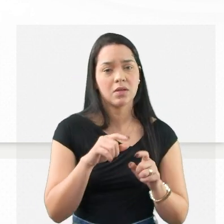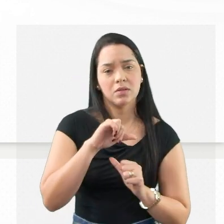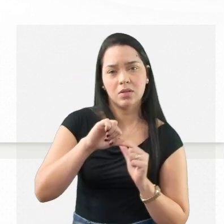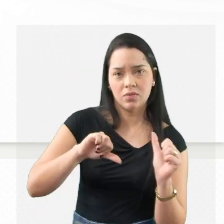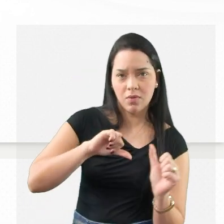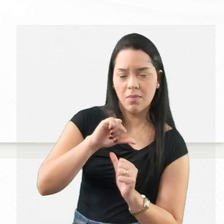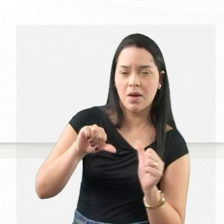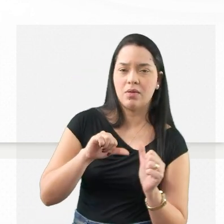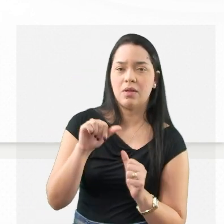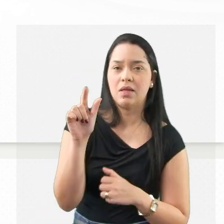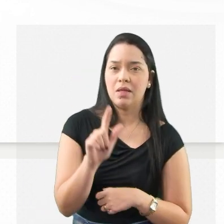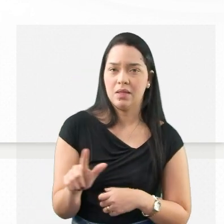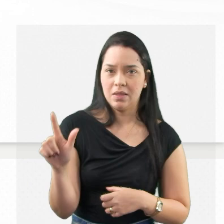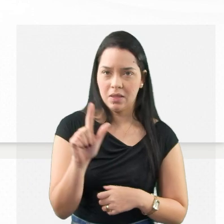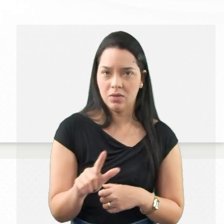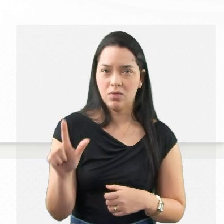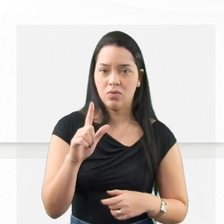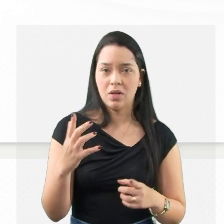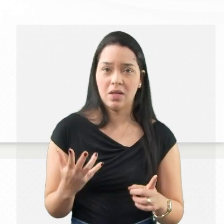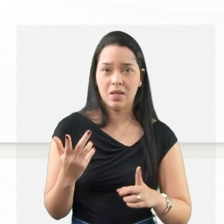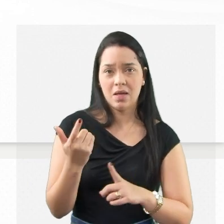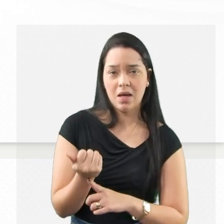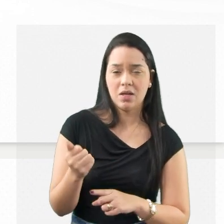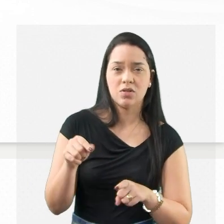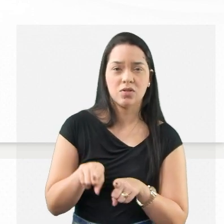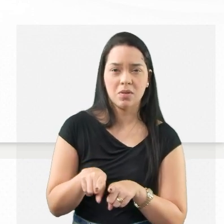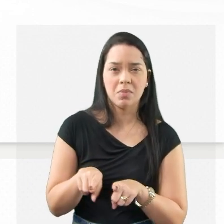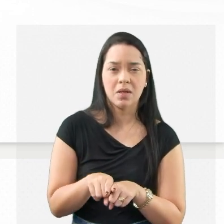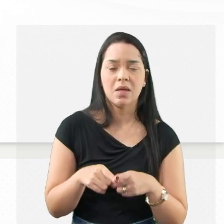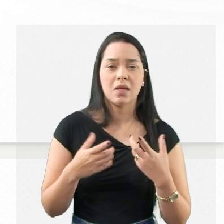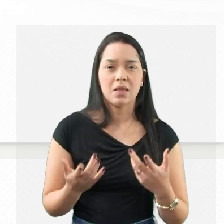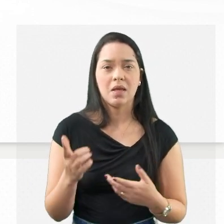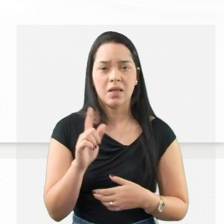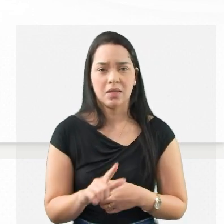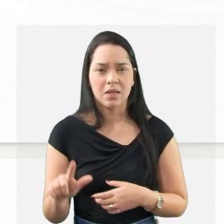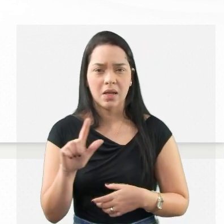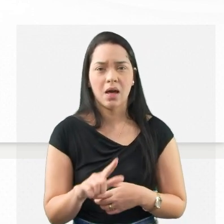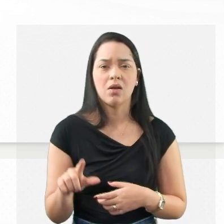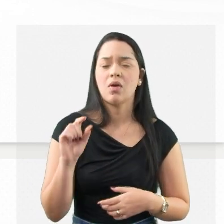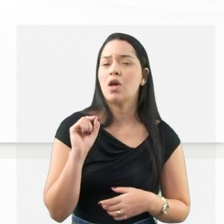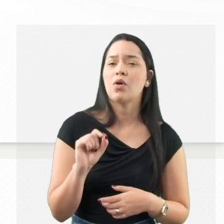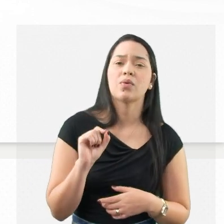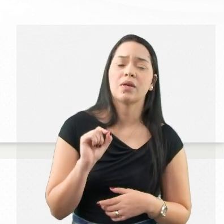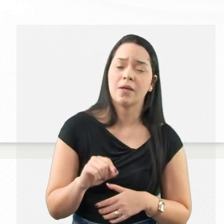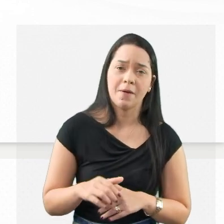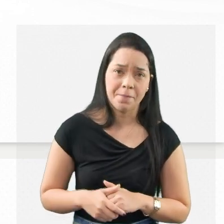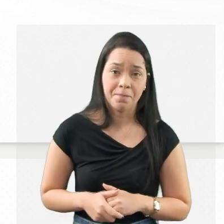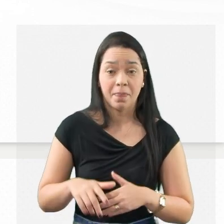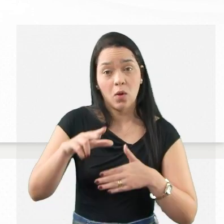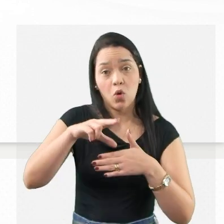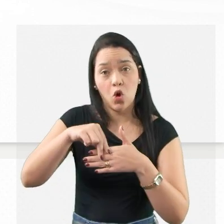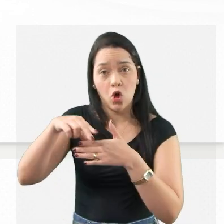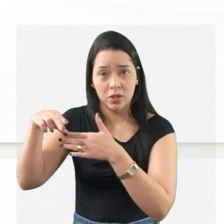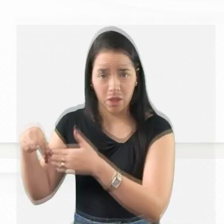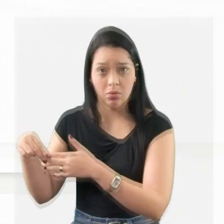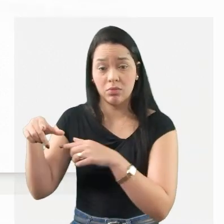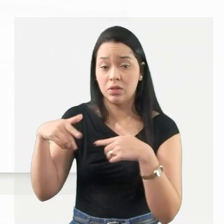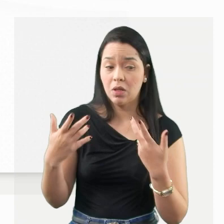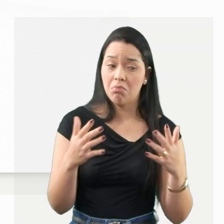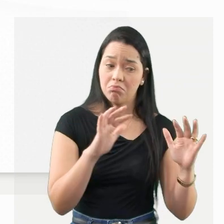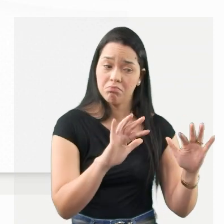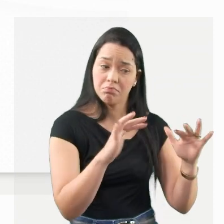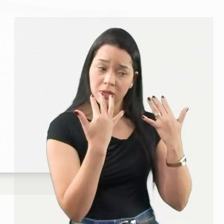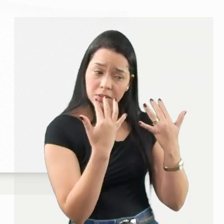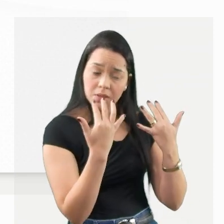transformado em literatura, em arte, e o gênero literário é o quê? É o cordel. E aí ela fala, preste